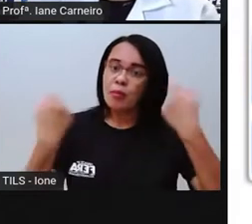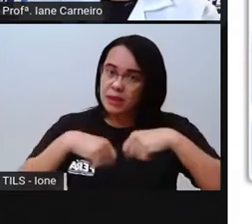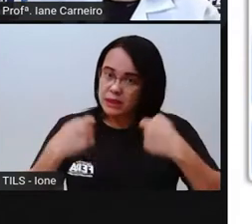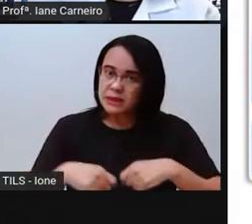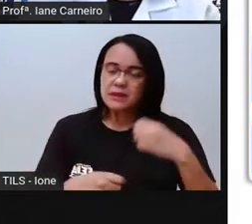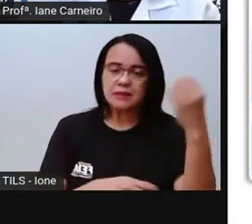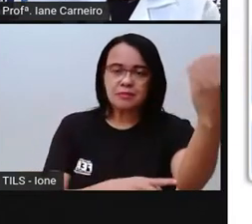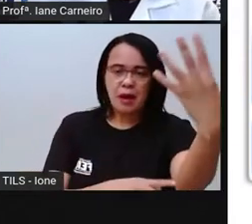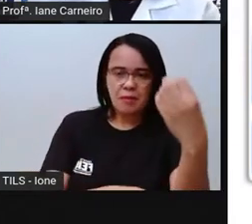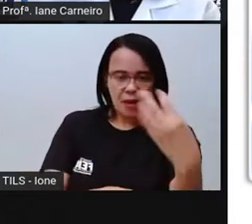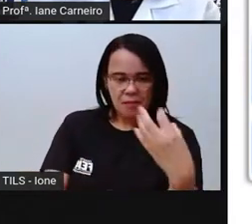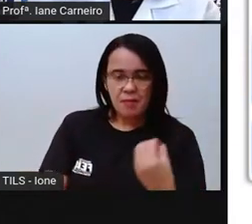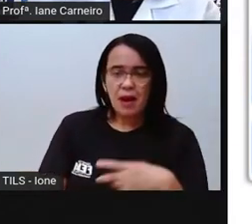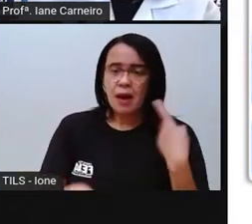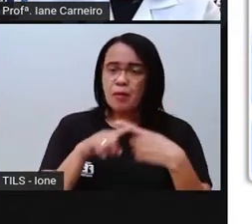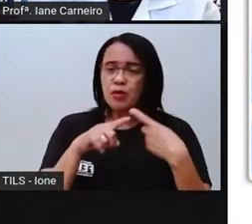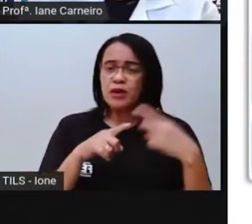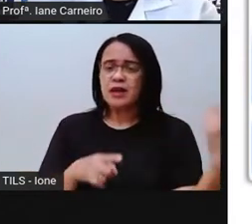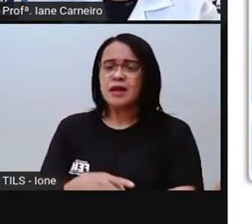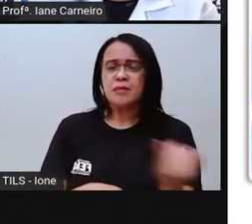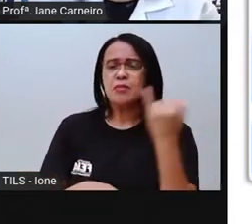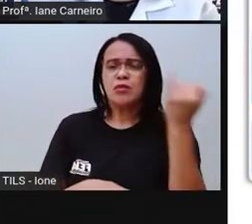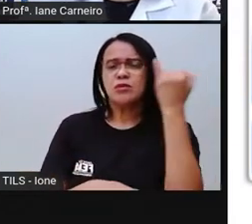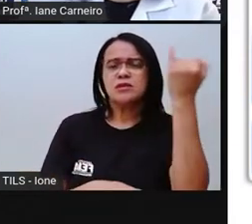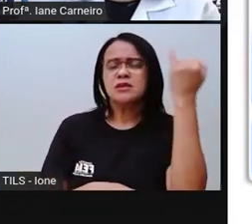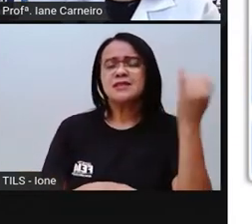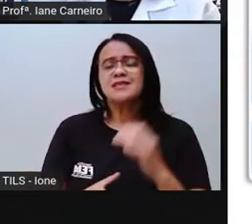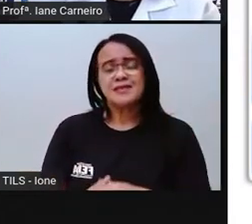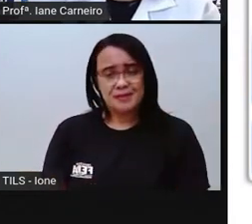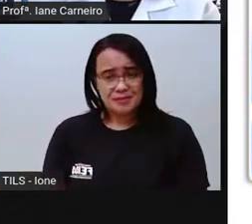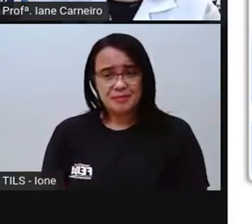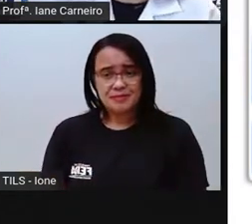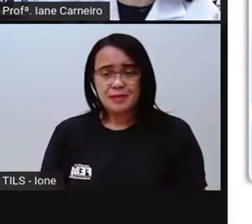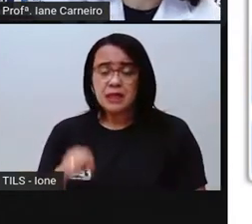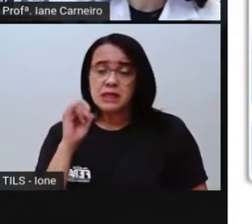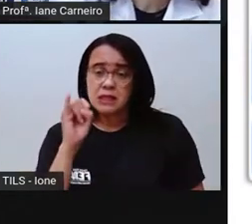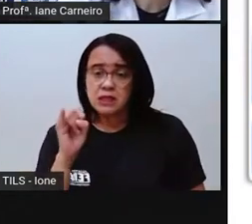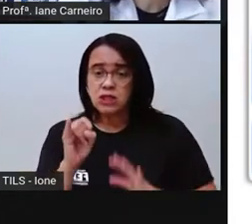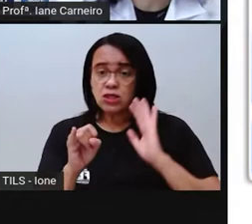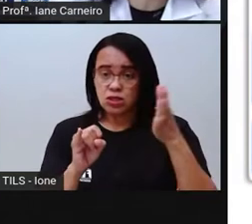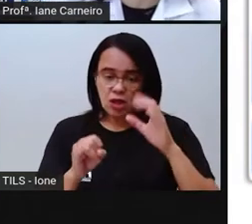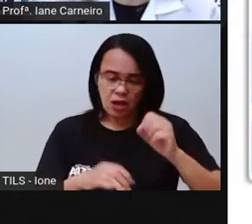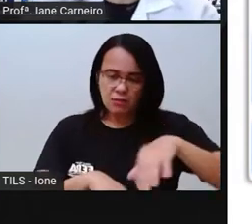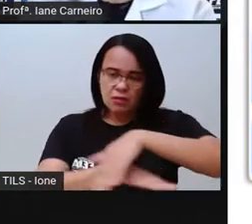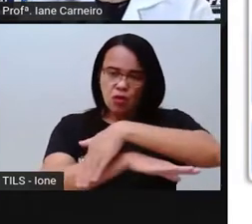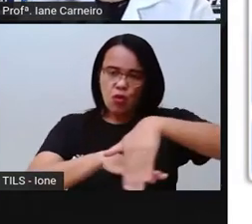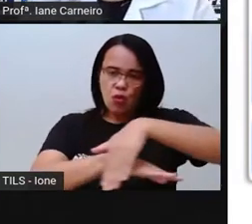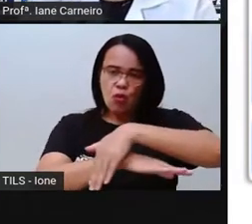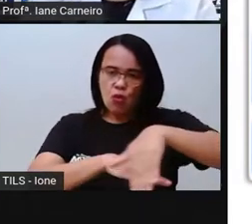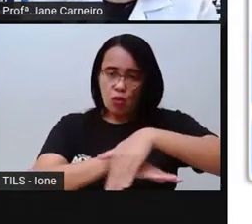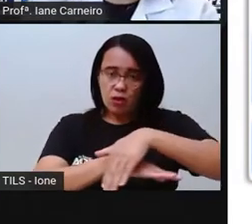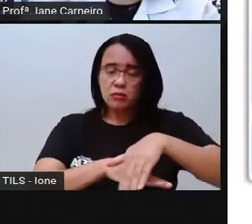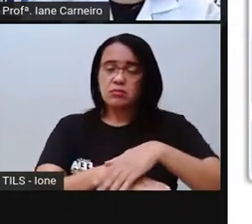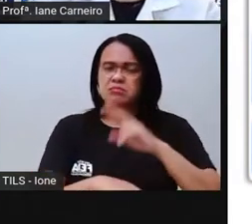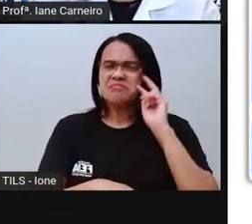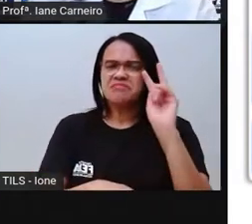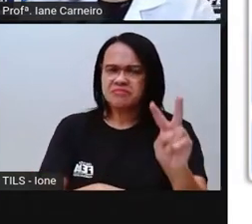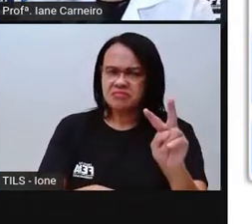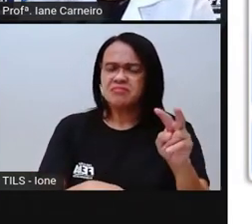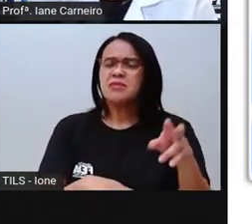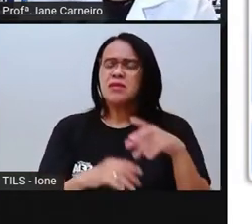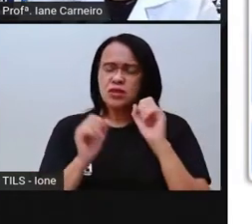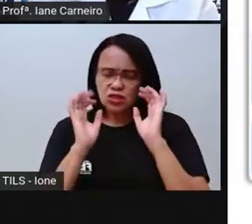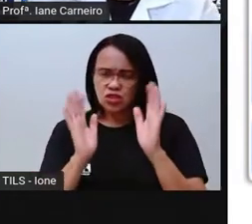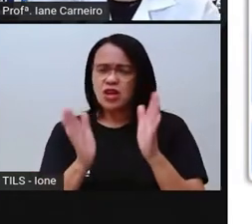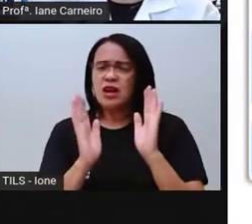carro com alguém, né? Você certamente já viu, já passou pela rua e já viu, né, esse semáforo, já viu o